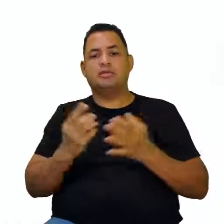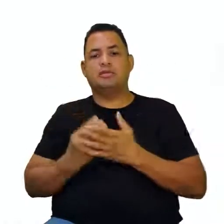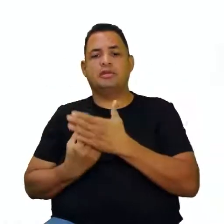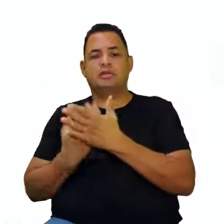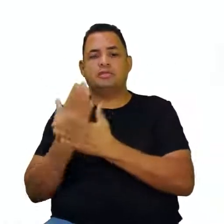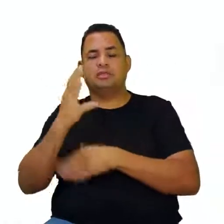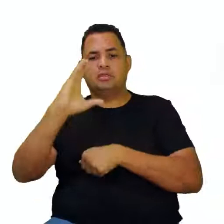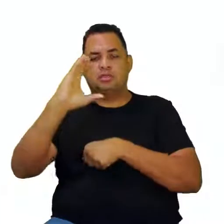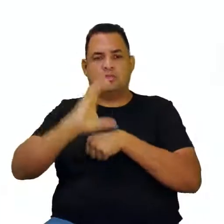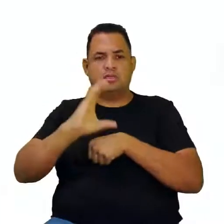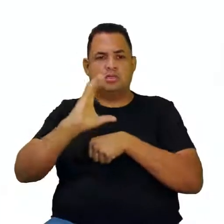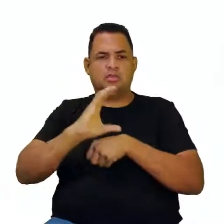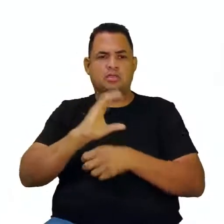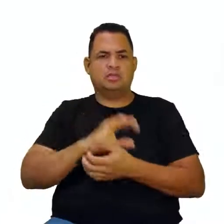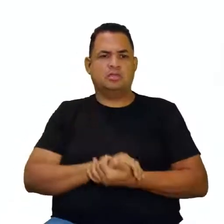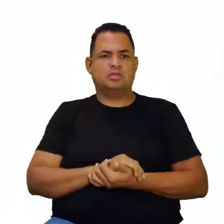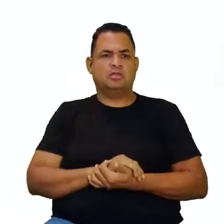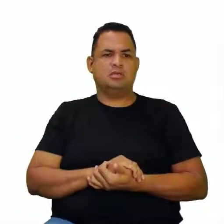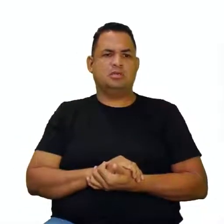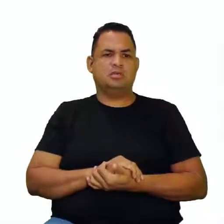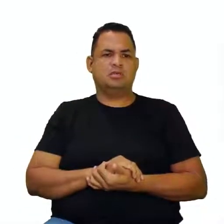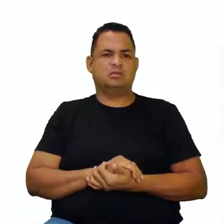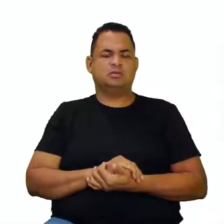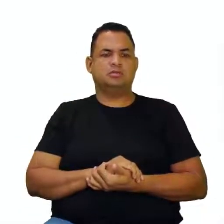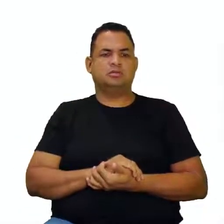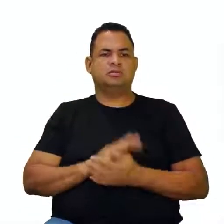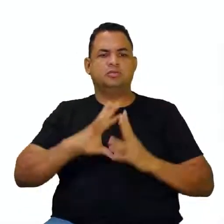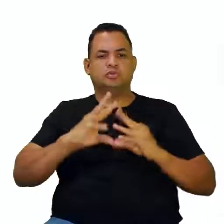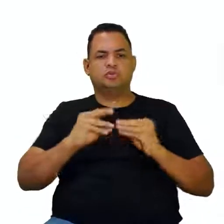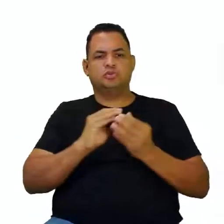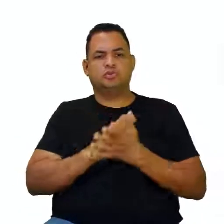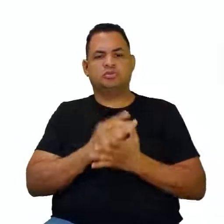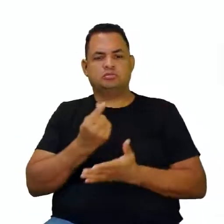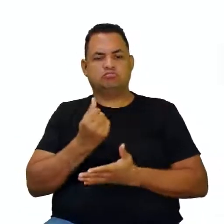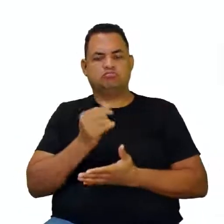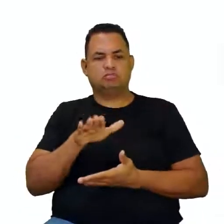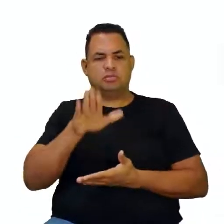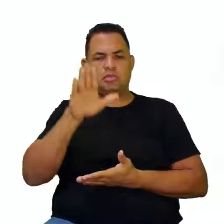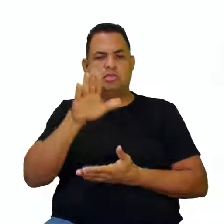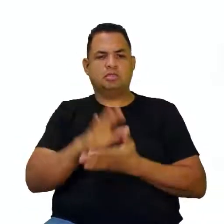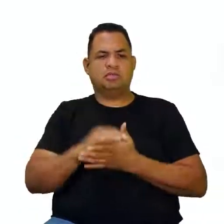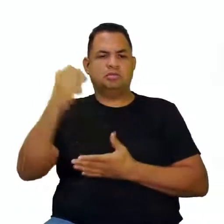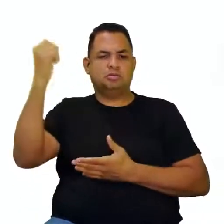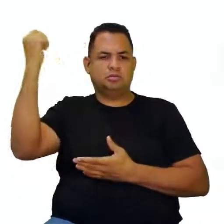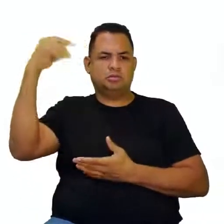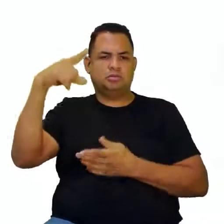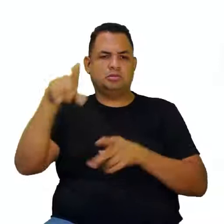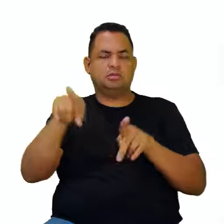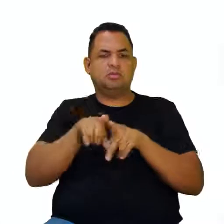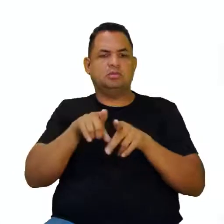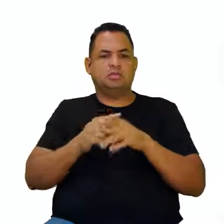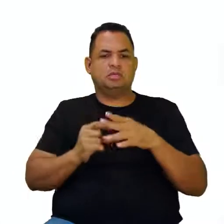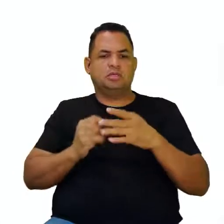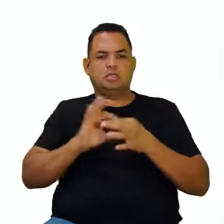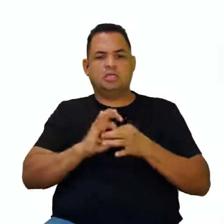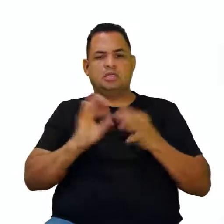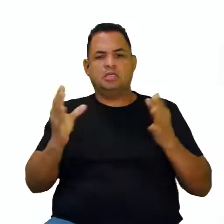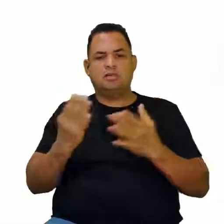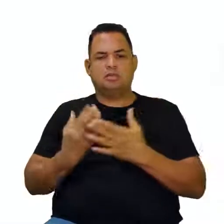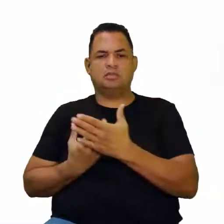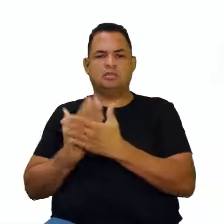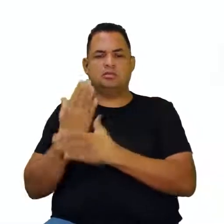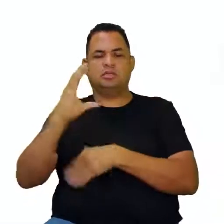A energia mais cara, nesse caso aqui, com todos os custos, é a energia solar, que também é livre de emissão de